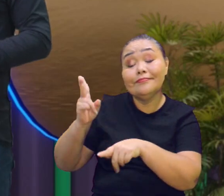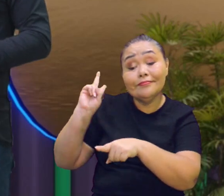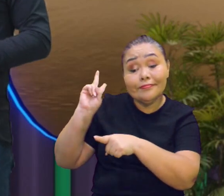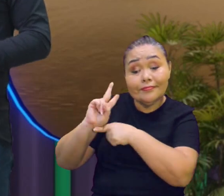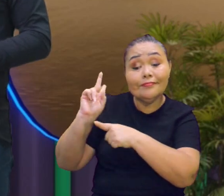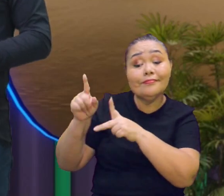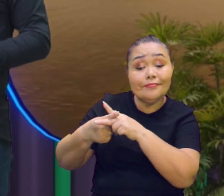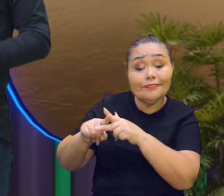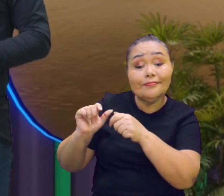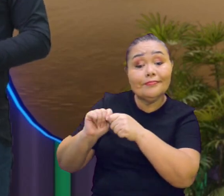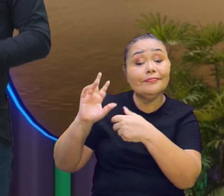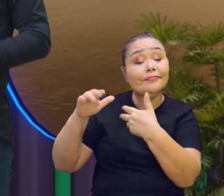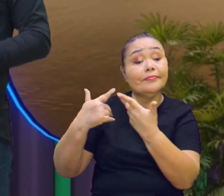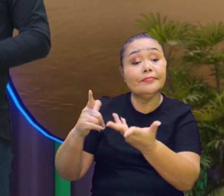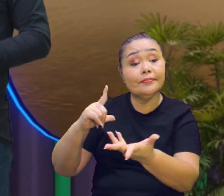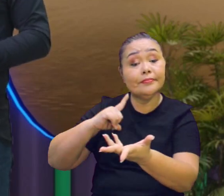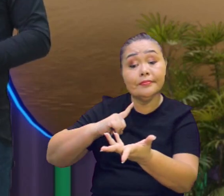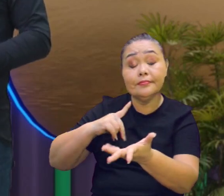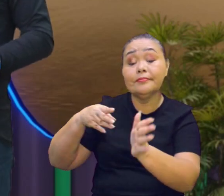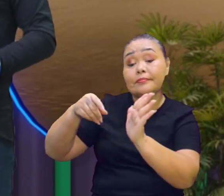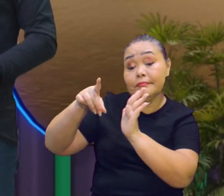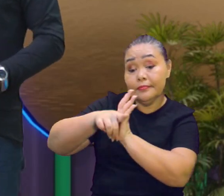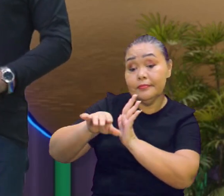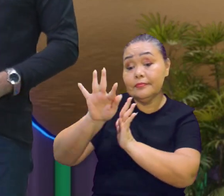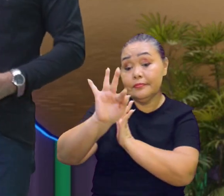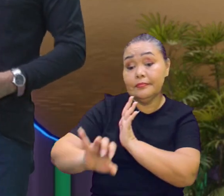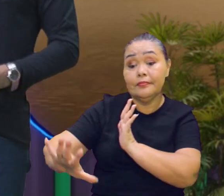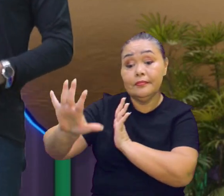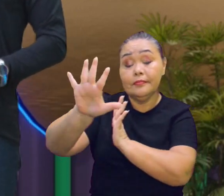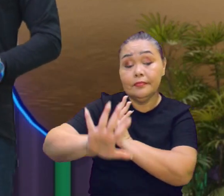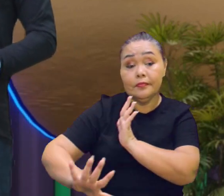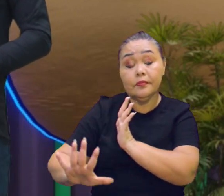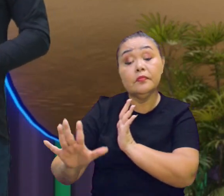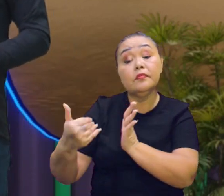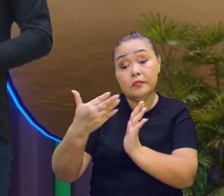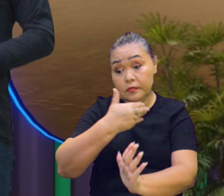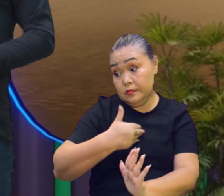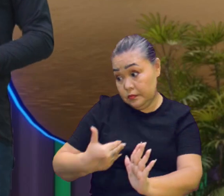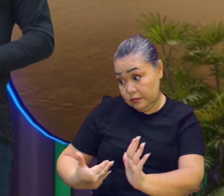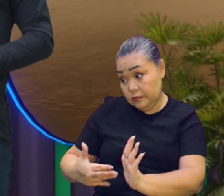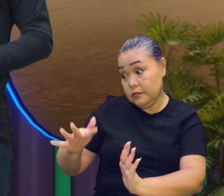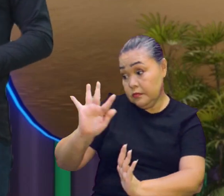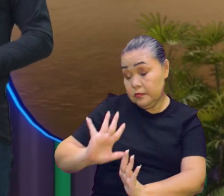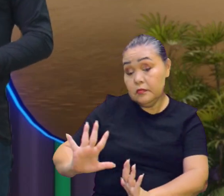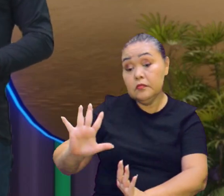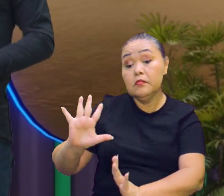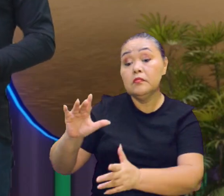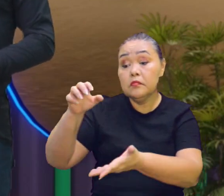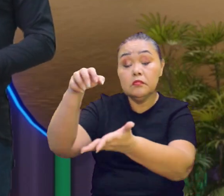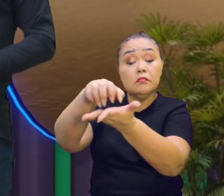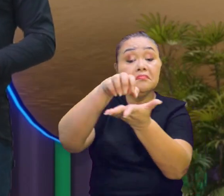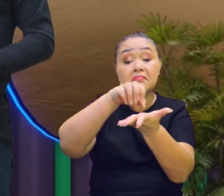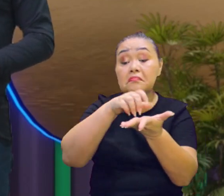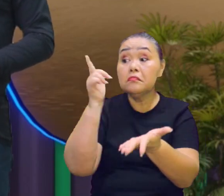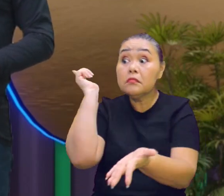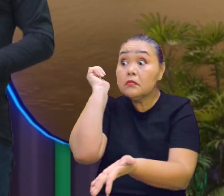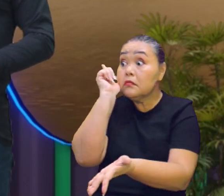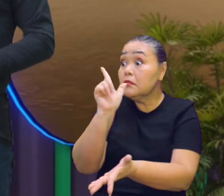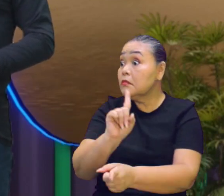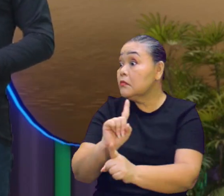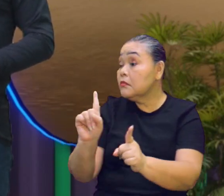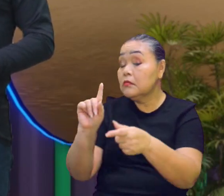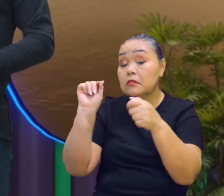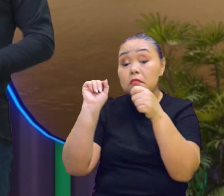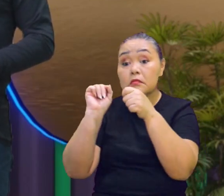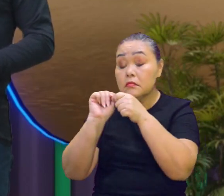manutenção ainda, como temos rodovias federais que ficam a cargo do governo, os órgãos competentes não conseguem,